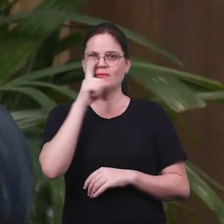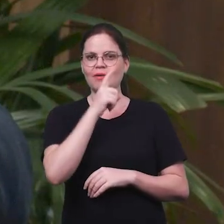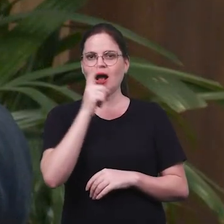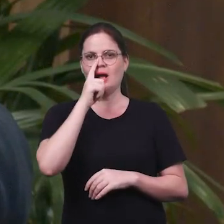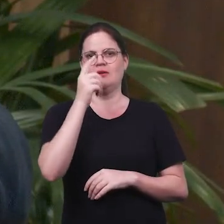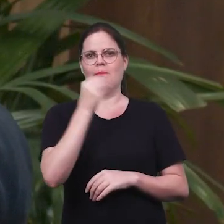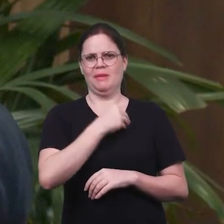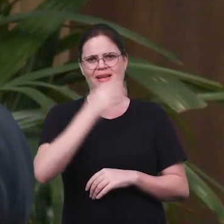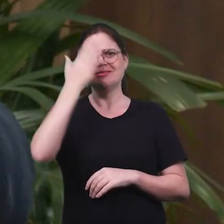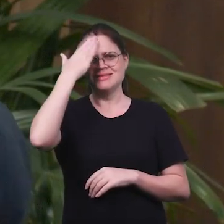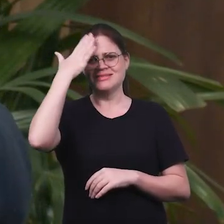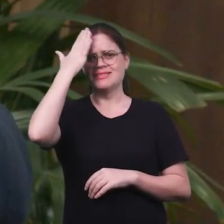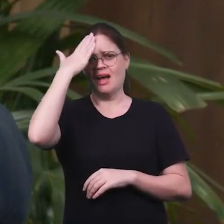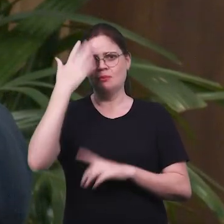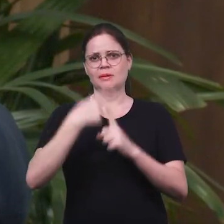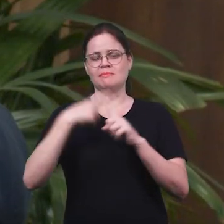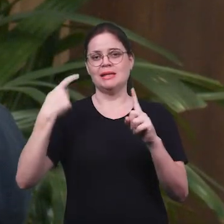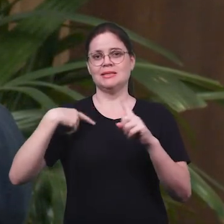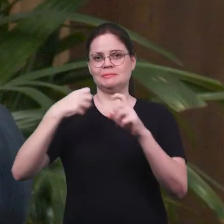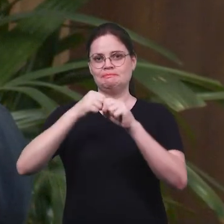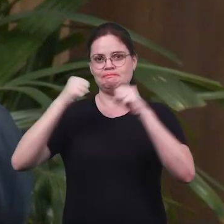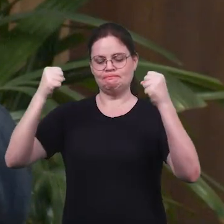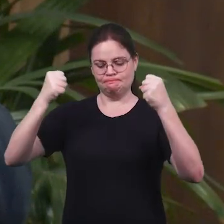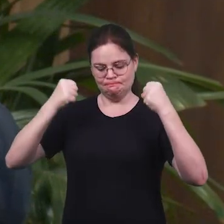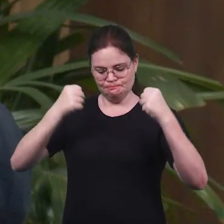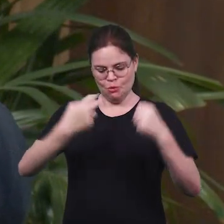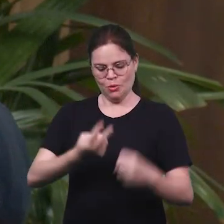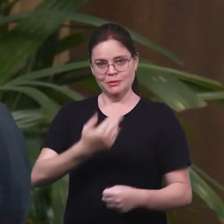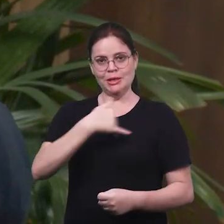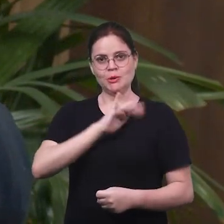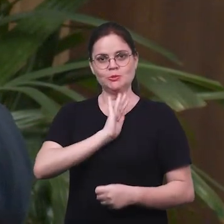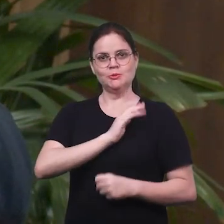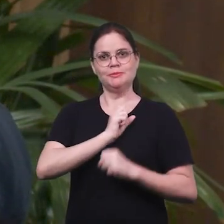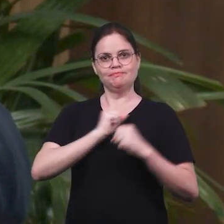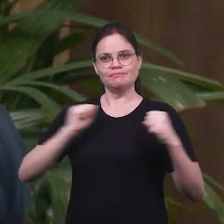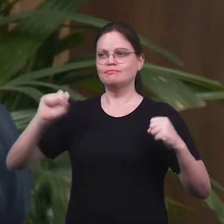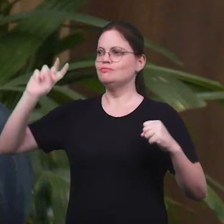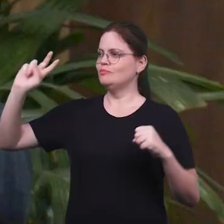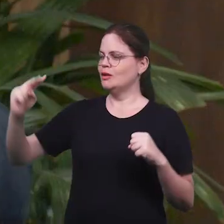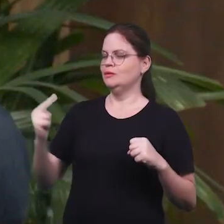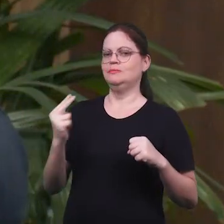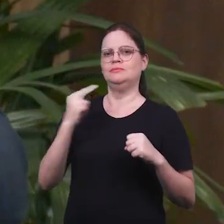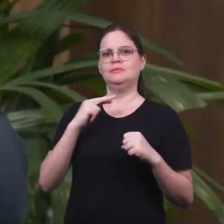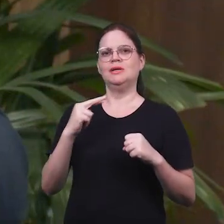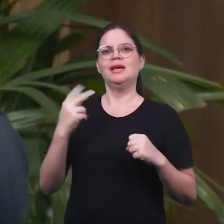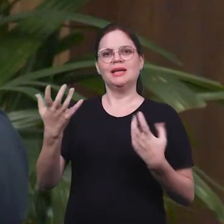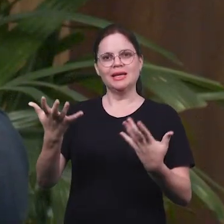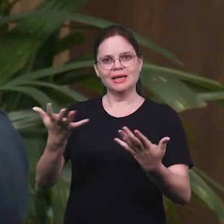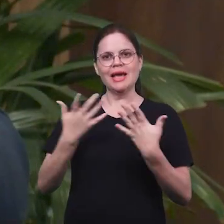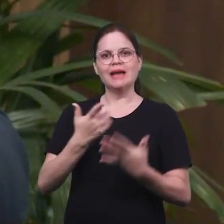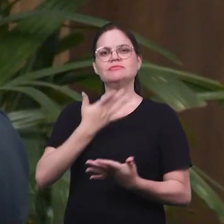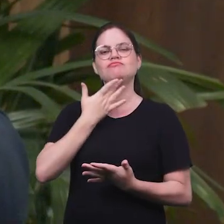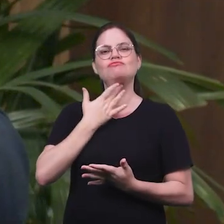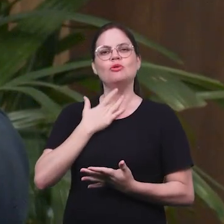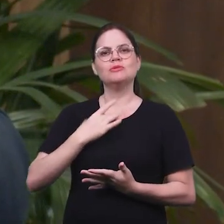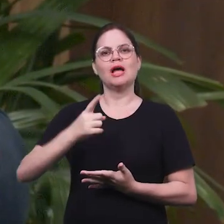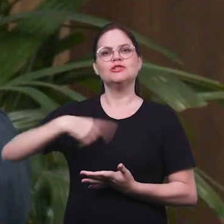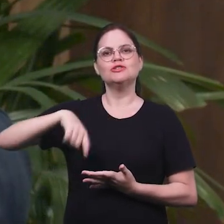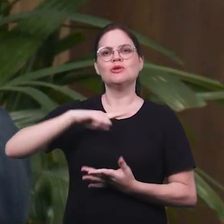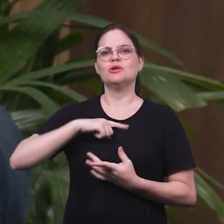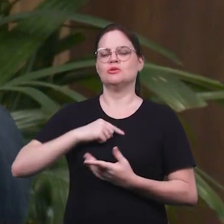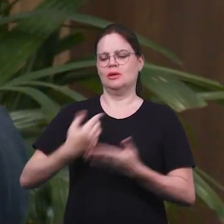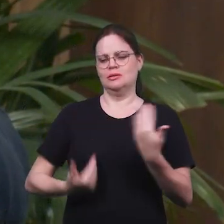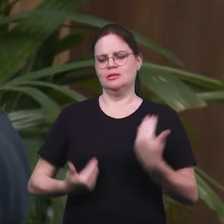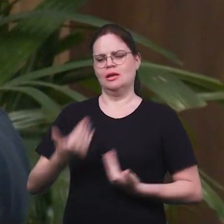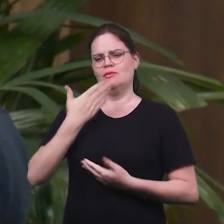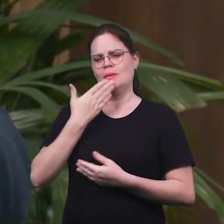pecado, mas ele vê o nosso interior, vê que nós somos aqueles que queremos ser melhor para com ele. E